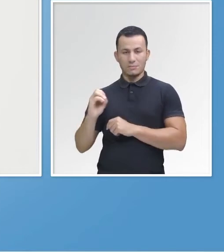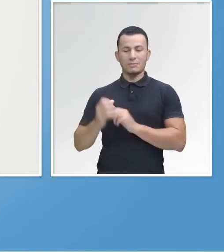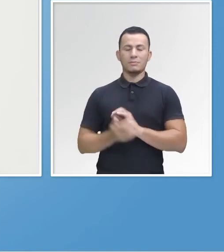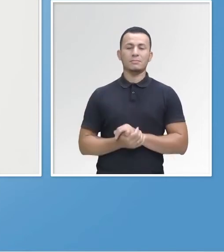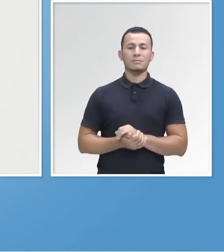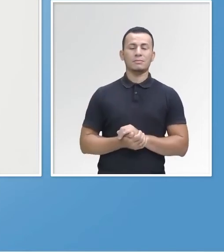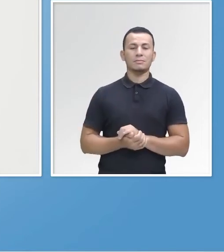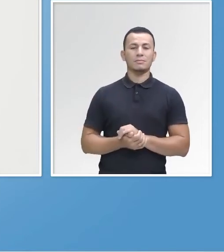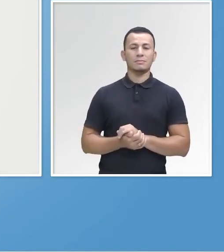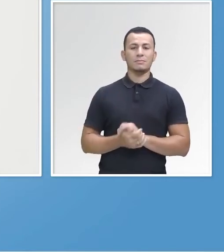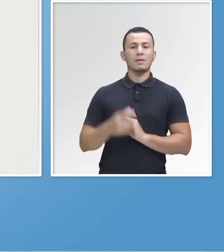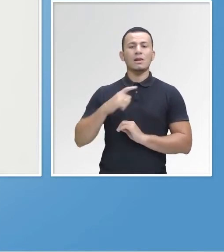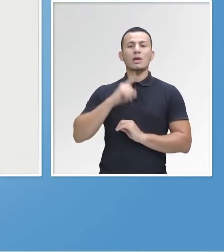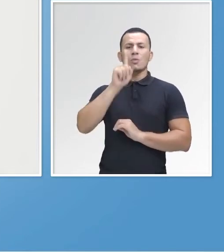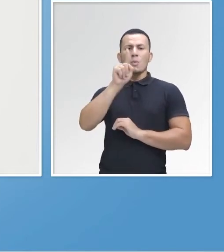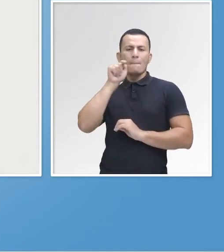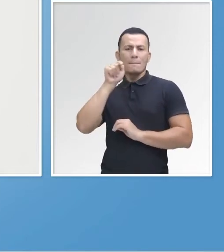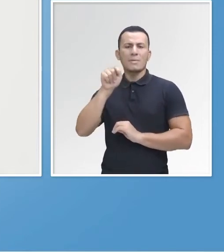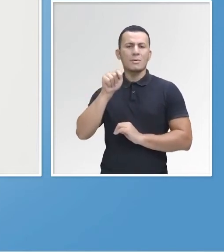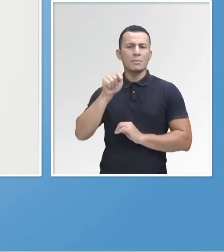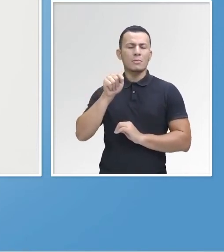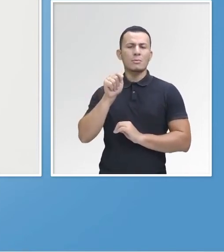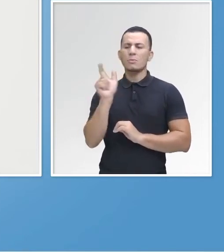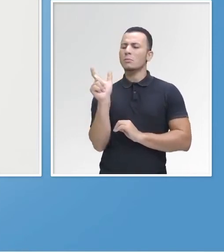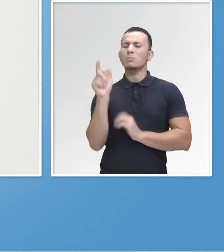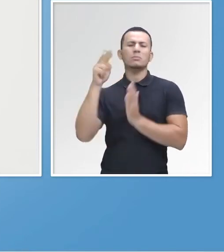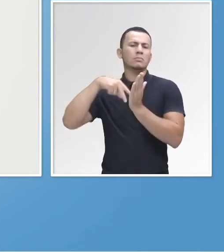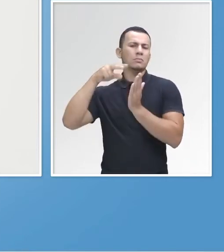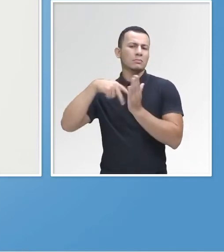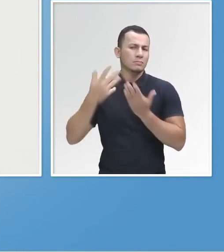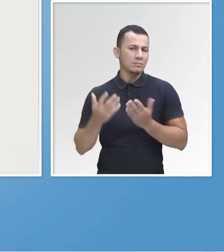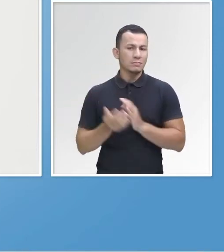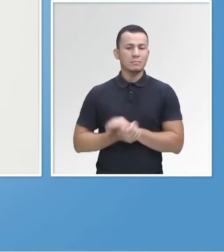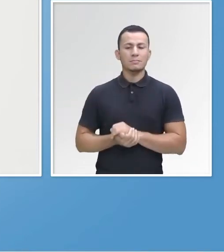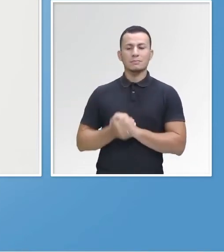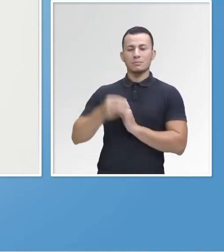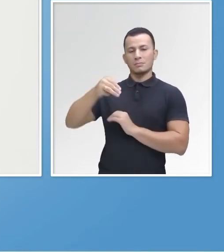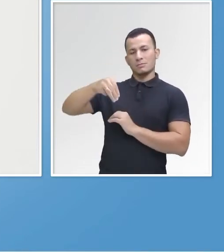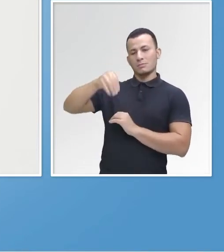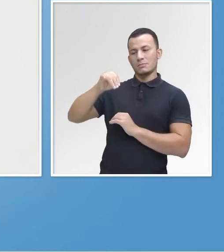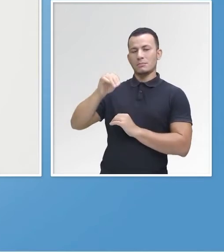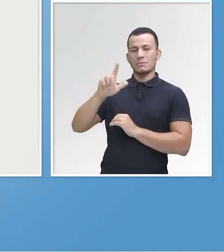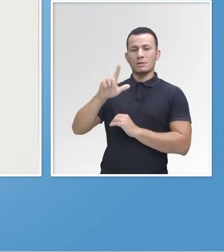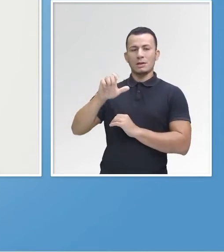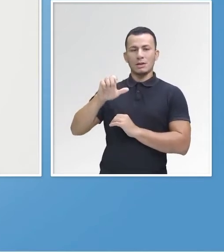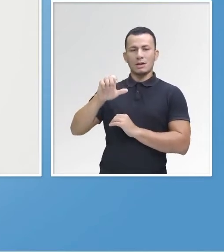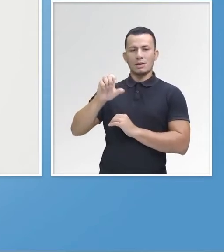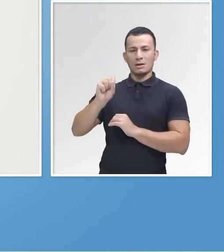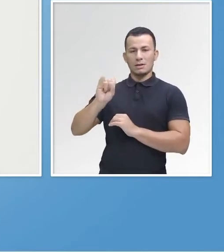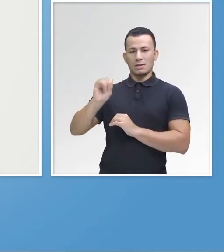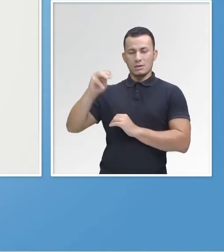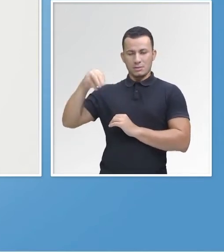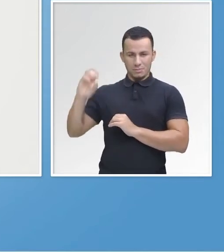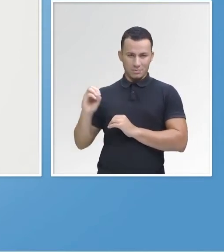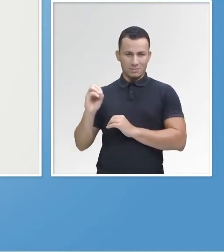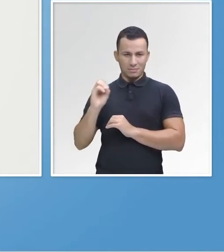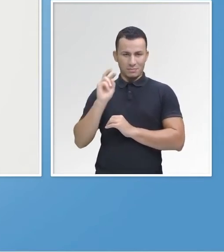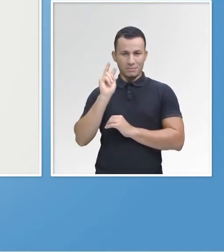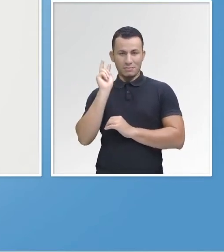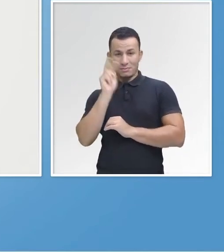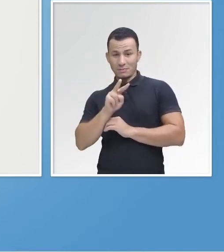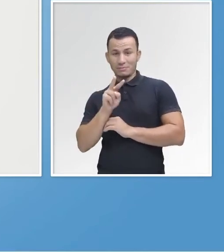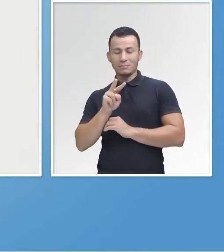e quando eu tenho mil como é que eu leio milésimo Ah tá certo